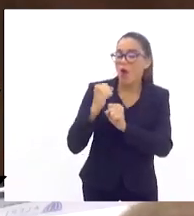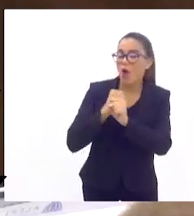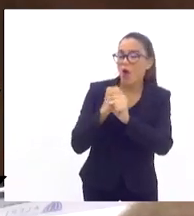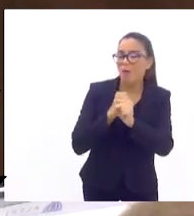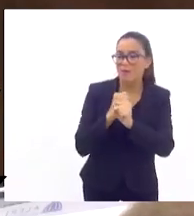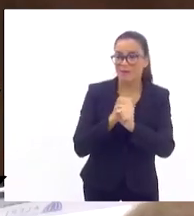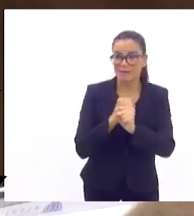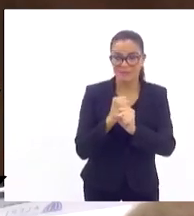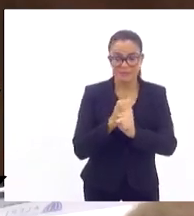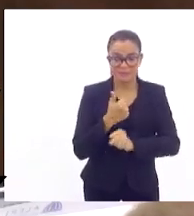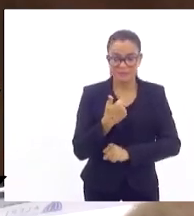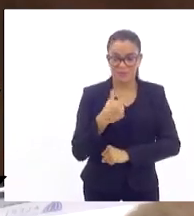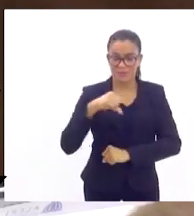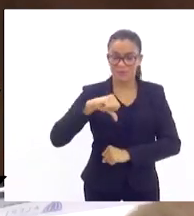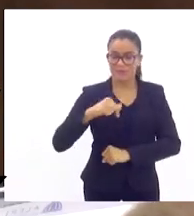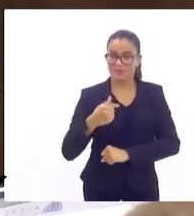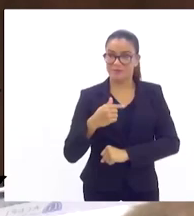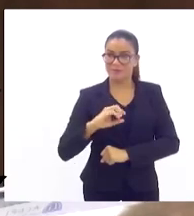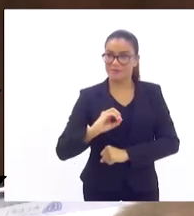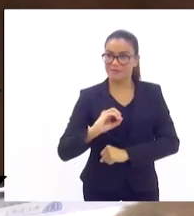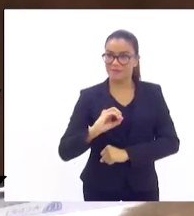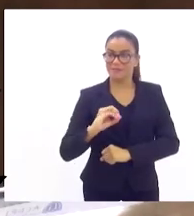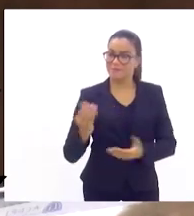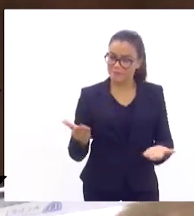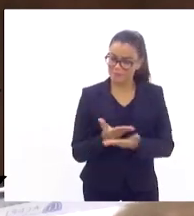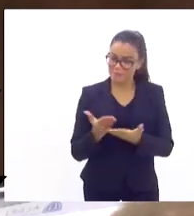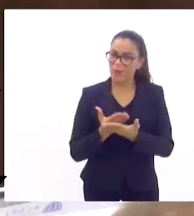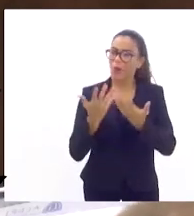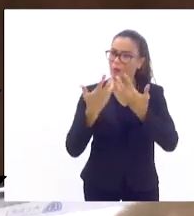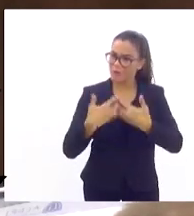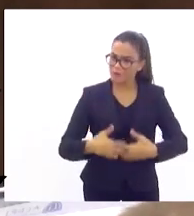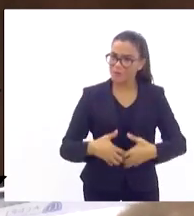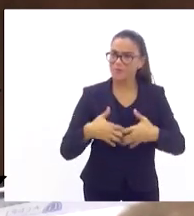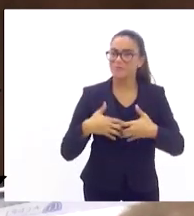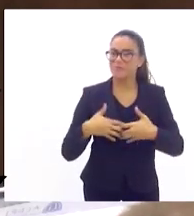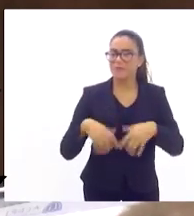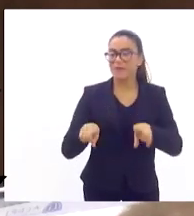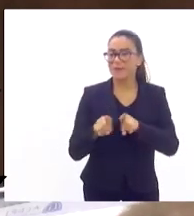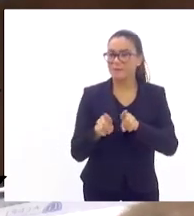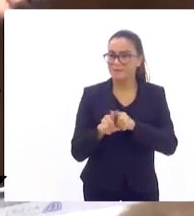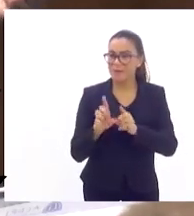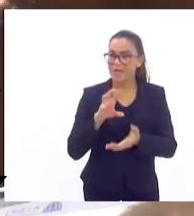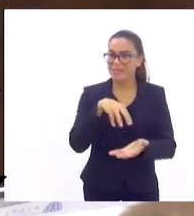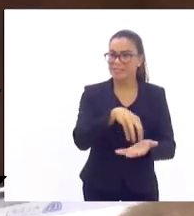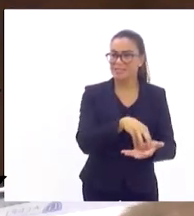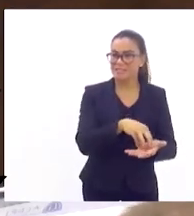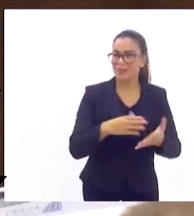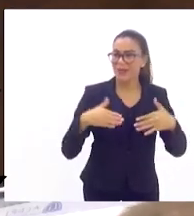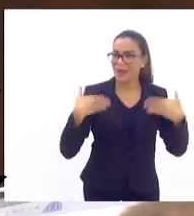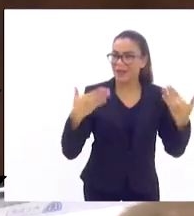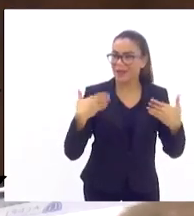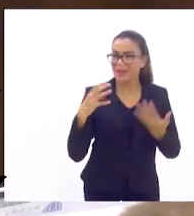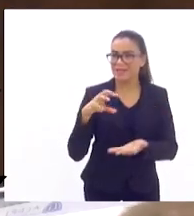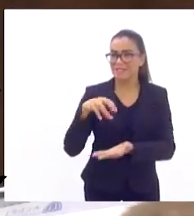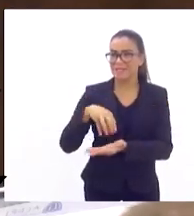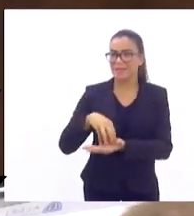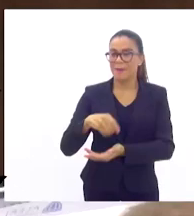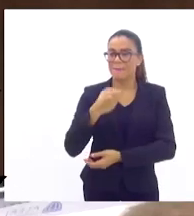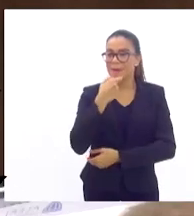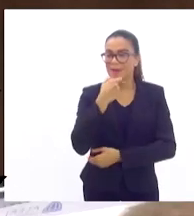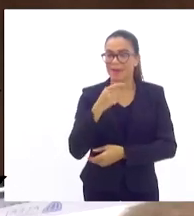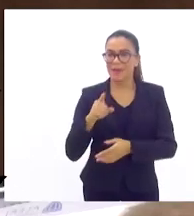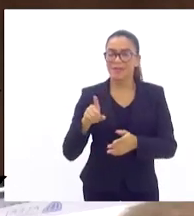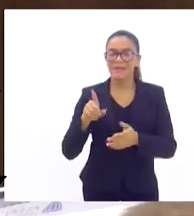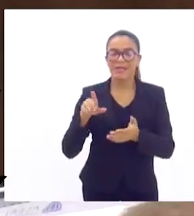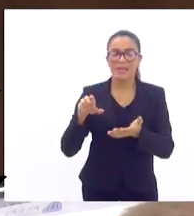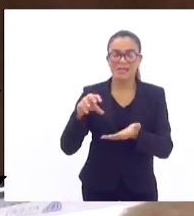sido feita. Está lá, e agora está funcionando. A Estação da Alegria, a Estação da Penha, a Estação da Pavuna,